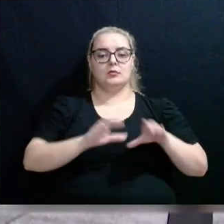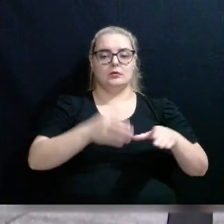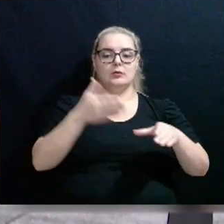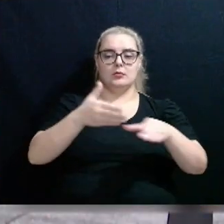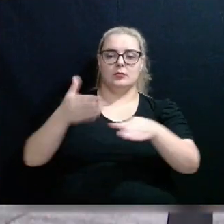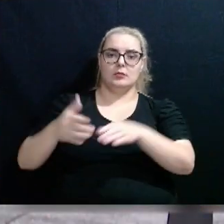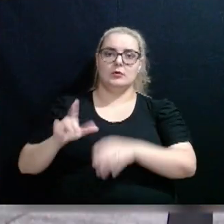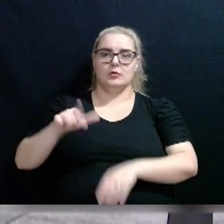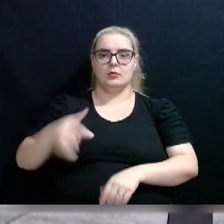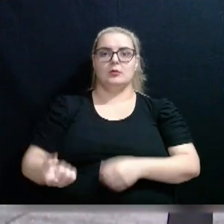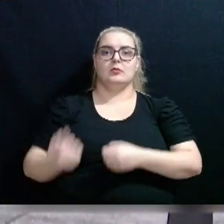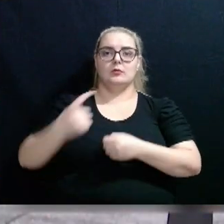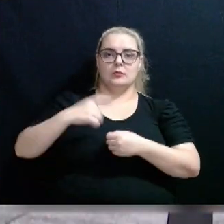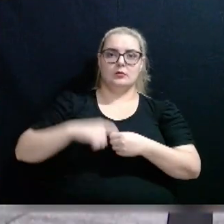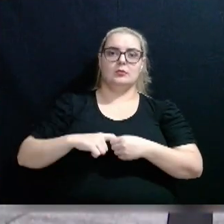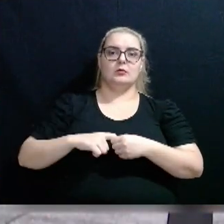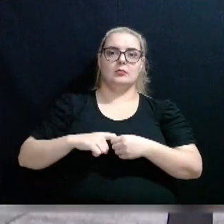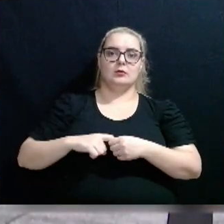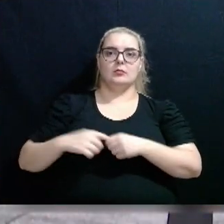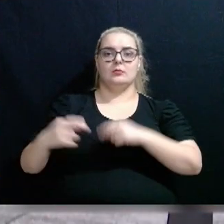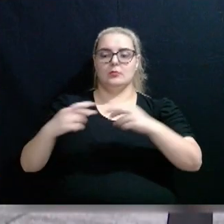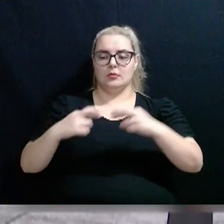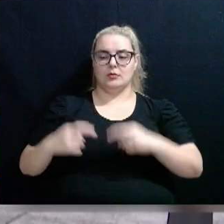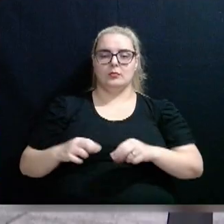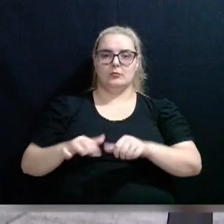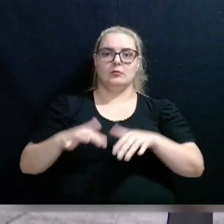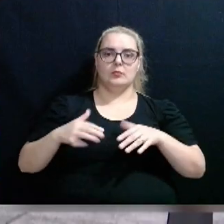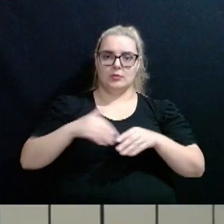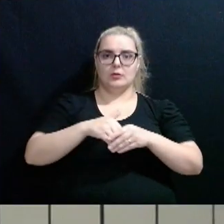voltar aqui para apreciação no plenário e votação.